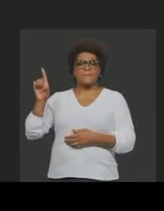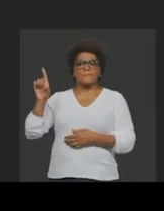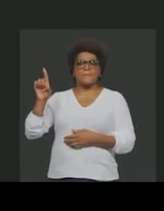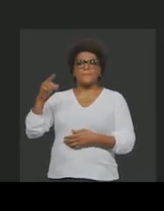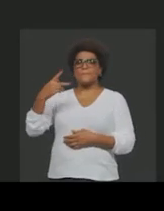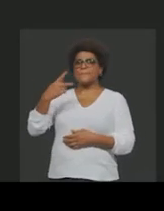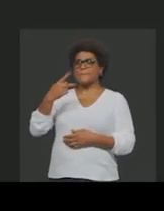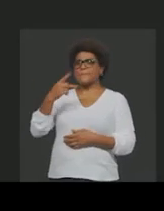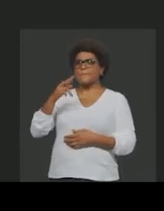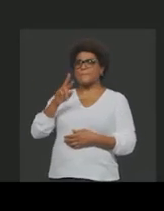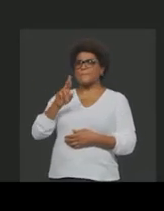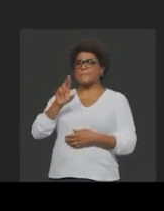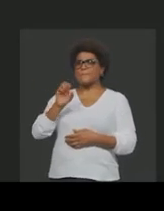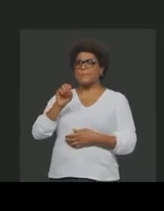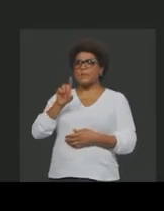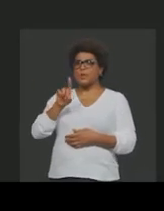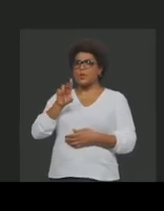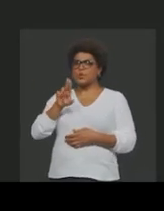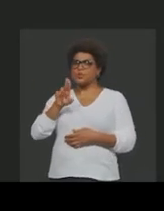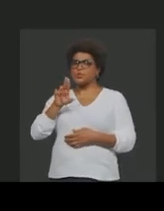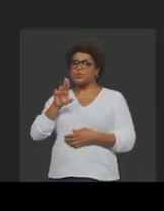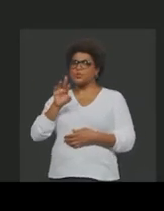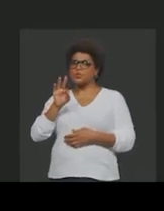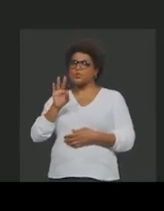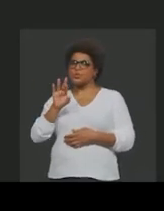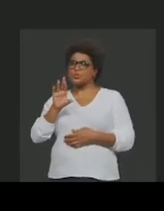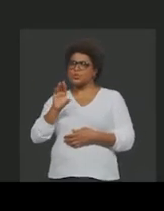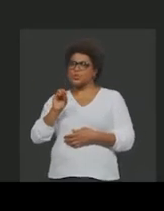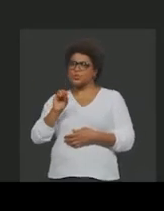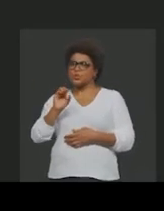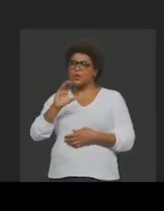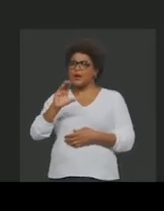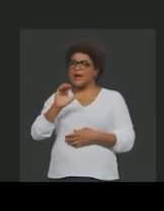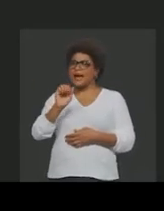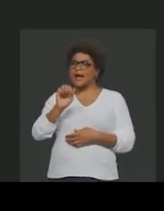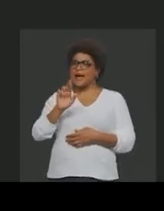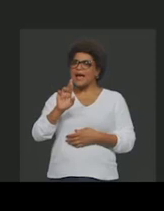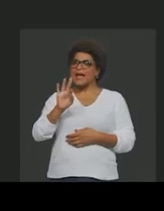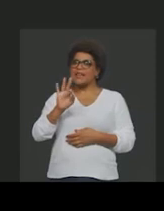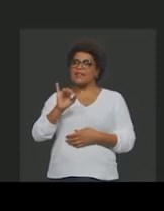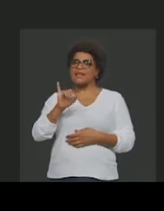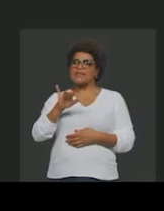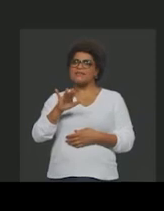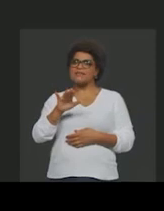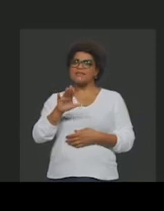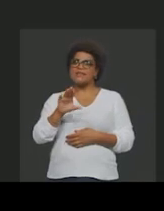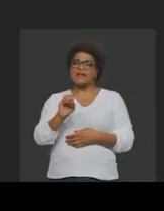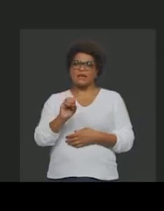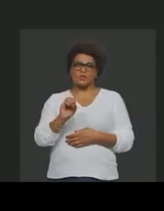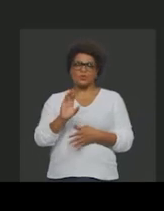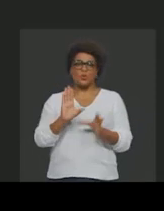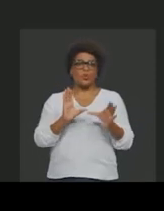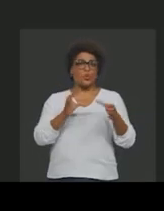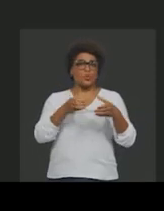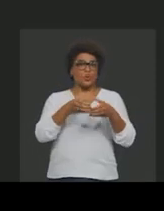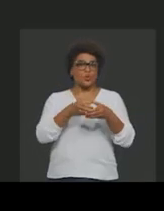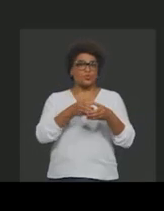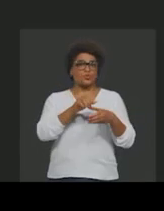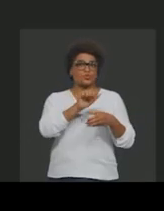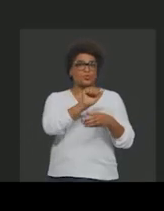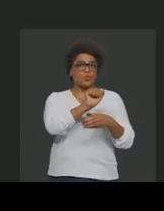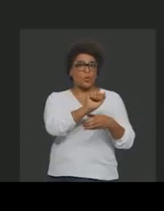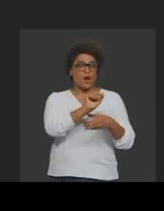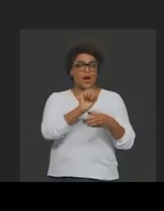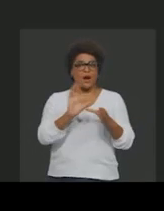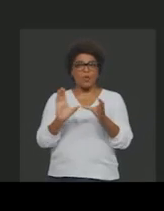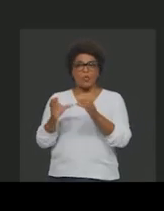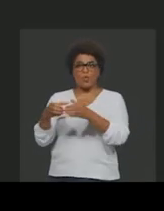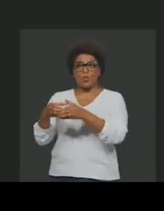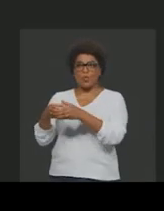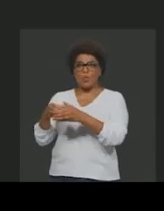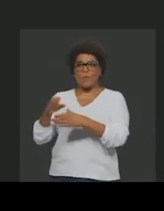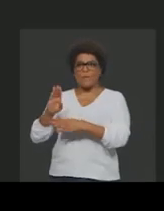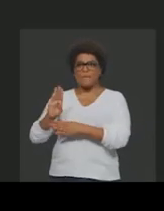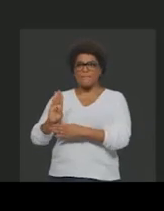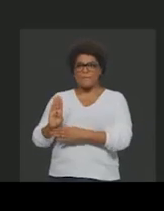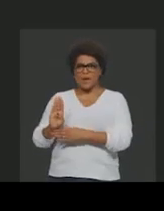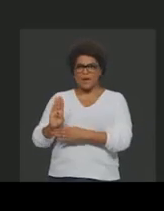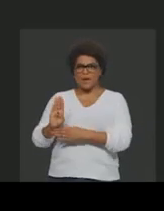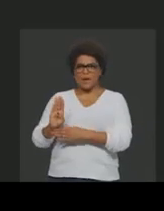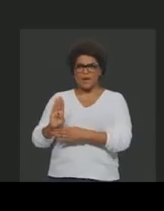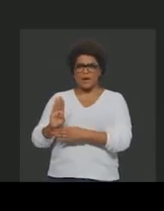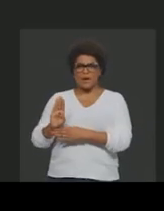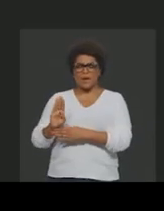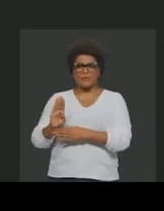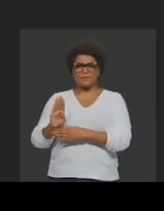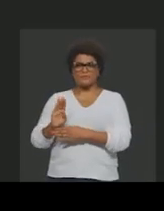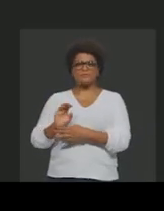um conjunto B, à sua vontade, desde que nenhum deles seja vazio. Isso que está escrito aí é o seguinte, ó.